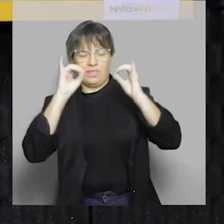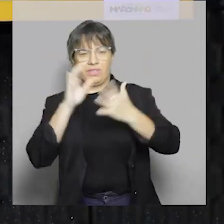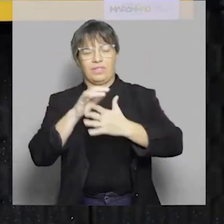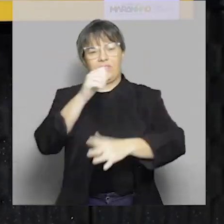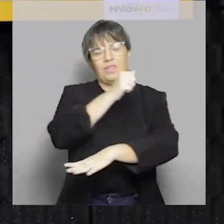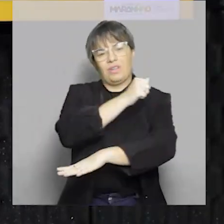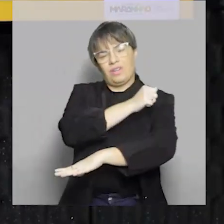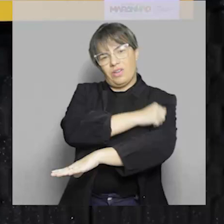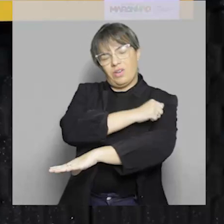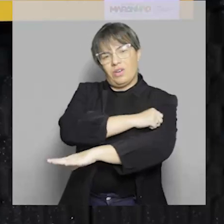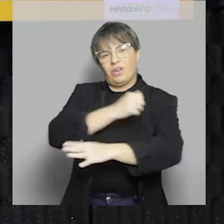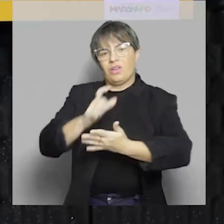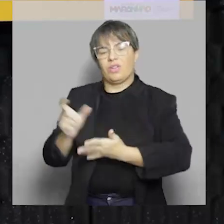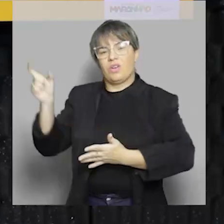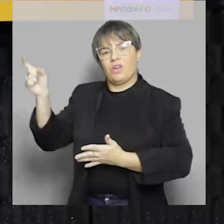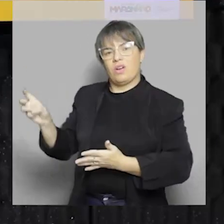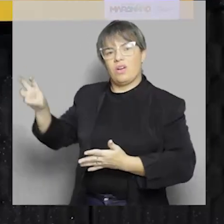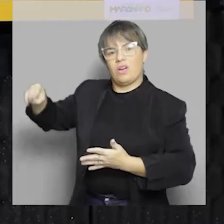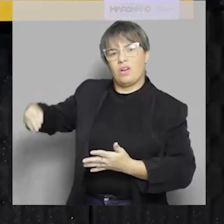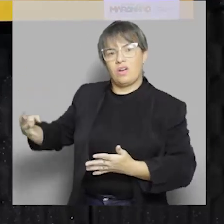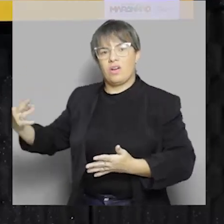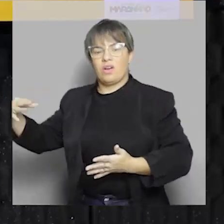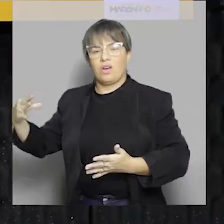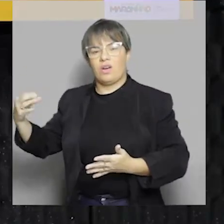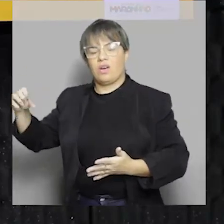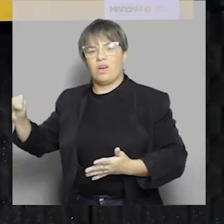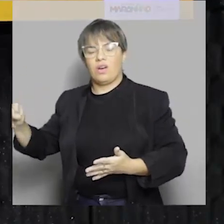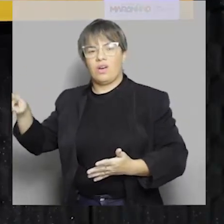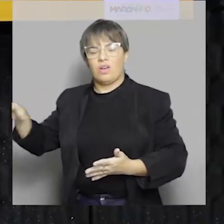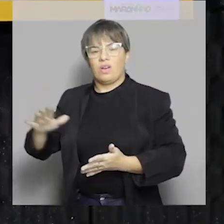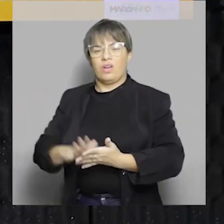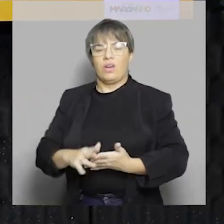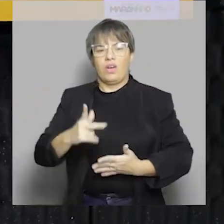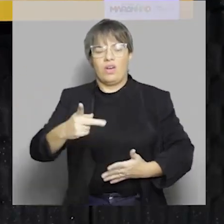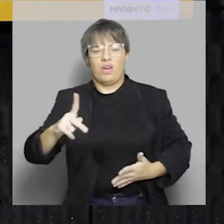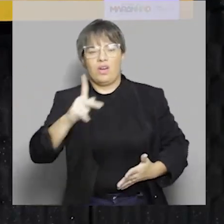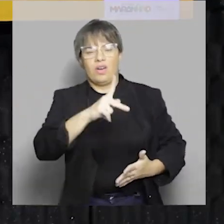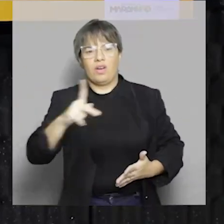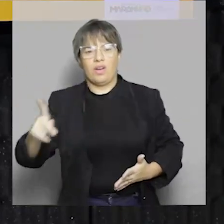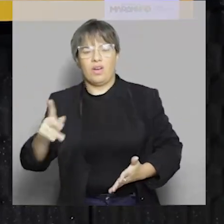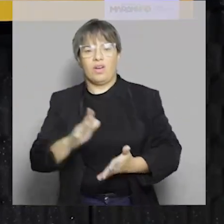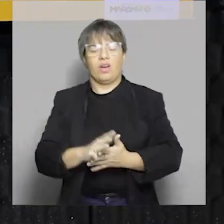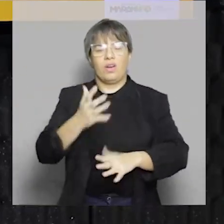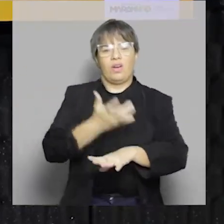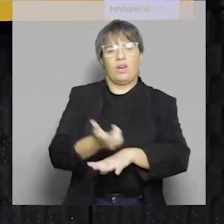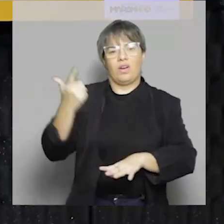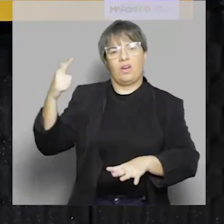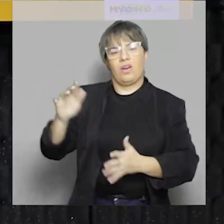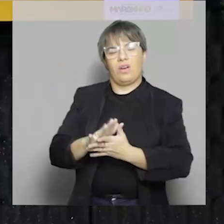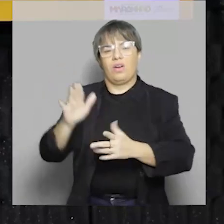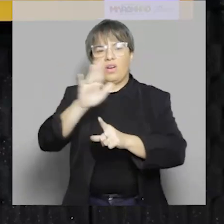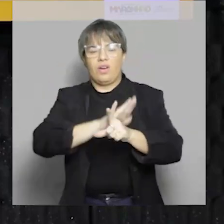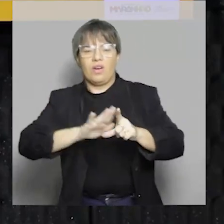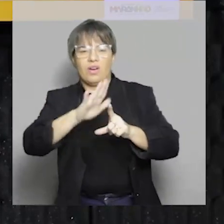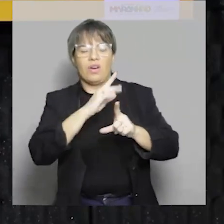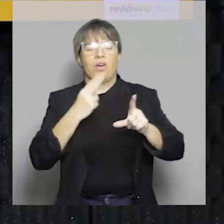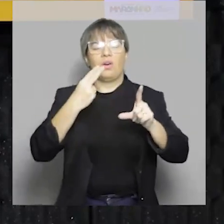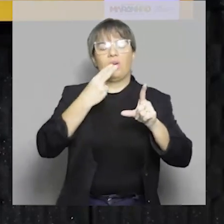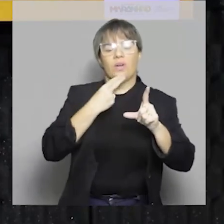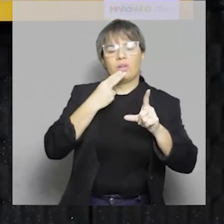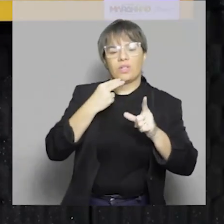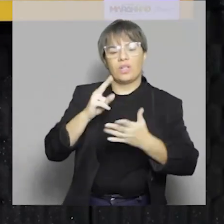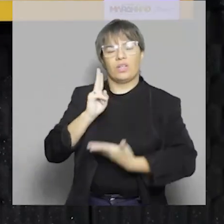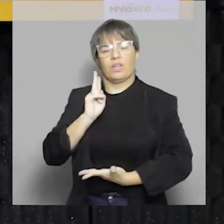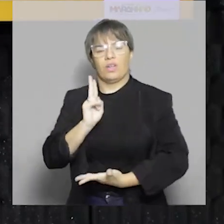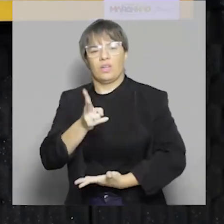salve, meu estudante! Eu sou o professor Marcos Vinícius, teu professor de Geografia da nossa plataforma Gonçalves Dias,